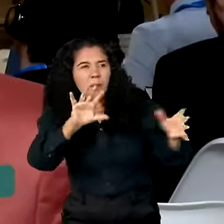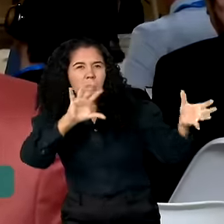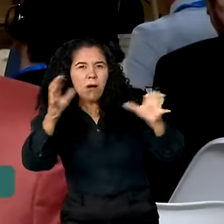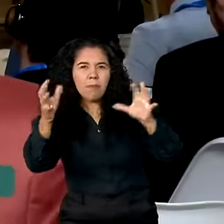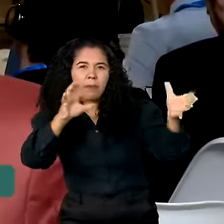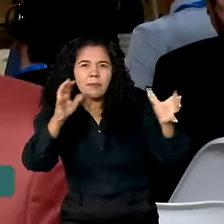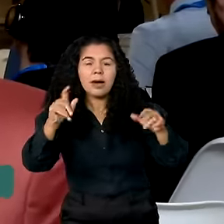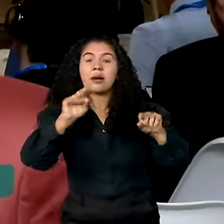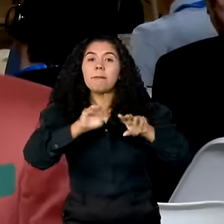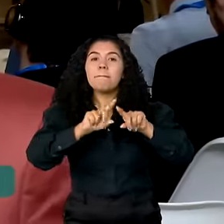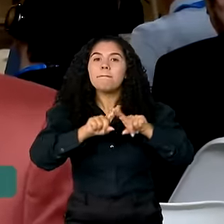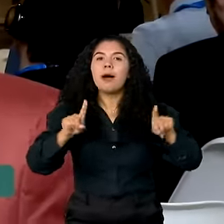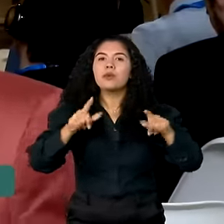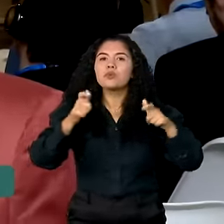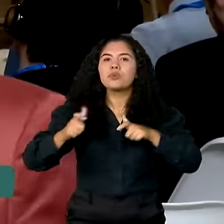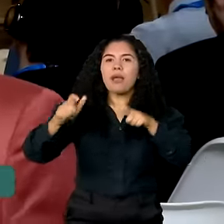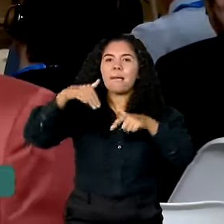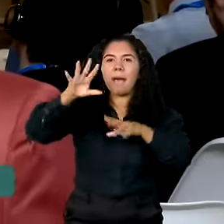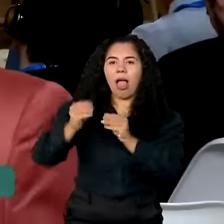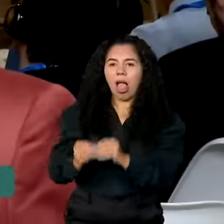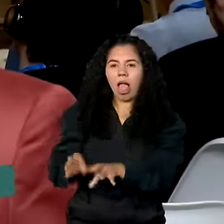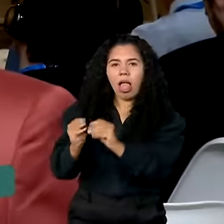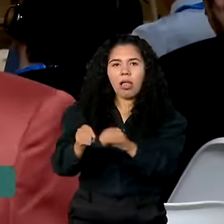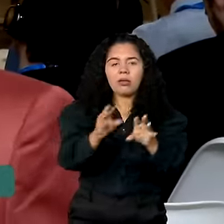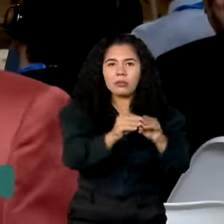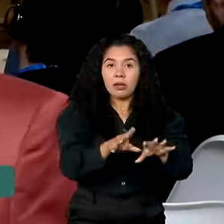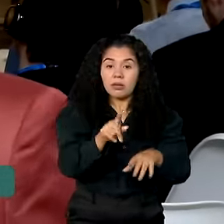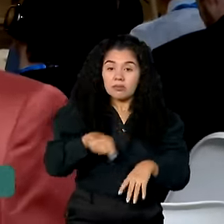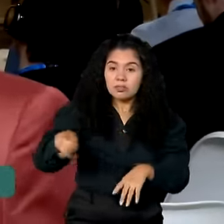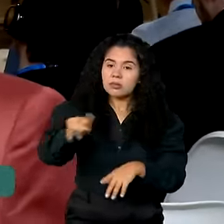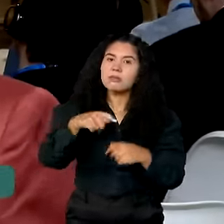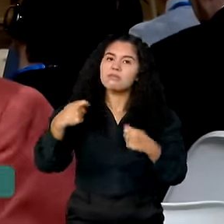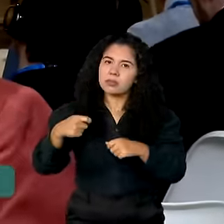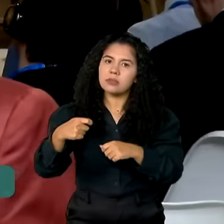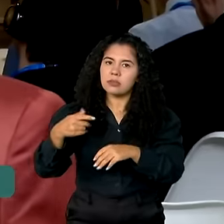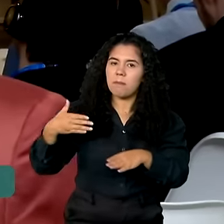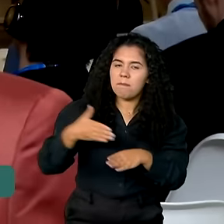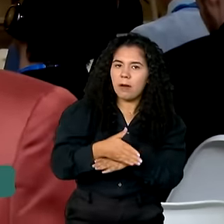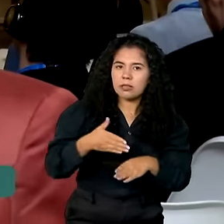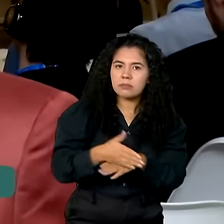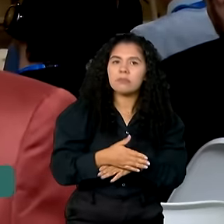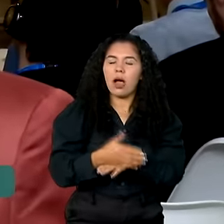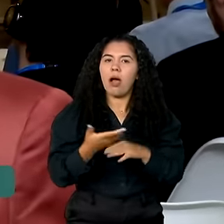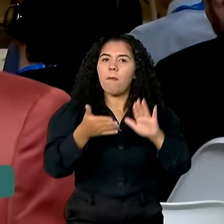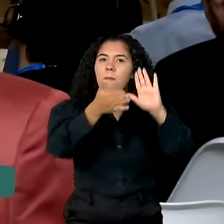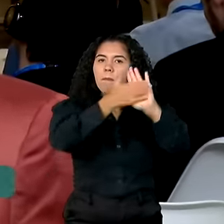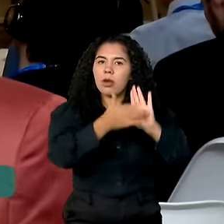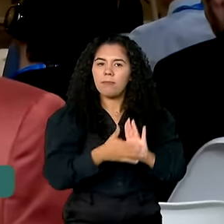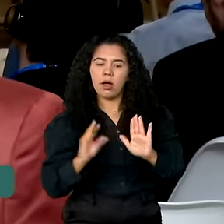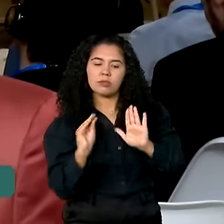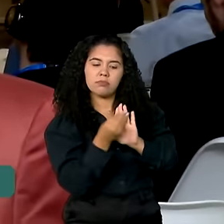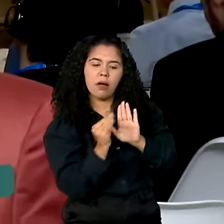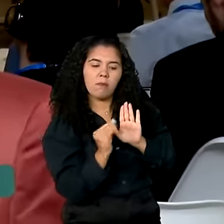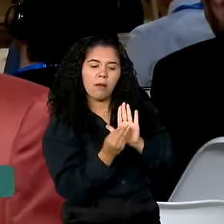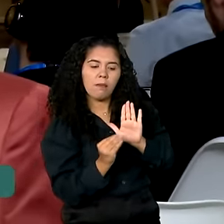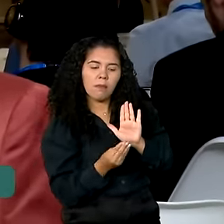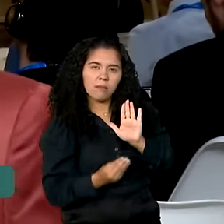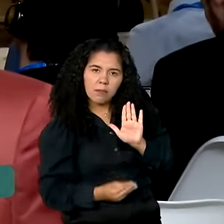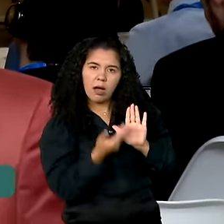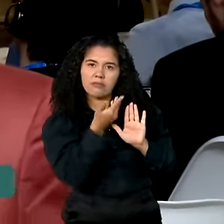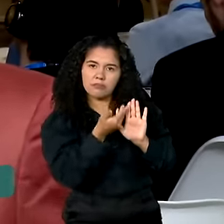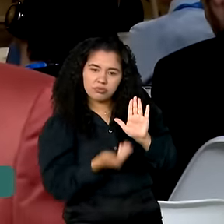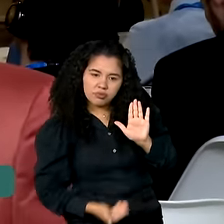mais afetadas, elas estejam de fato nos debates, trazendo suas propostas, né? As soluções, elas existem, são desenvolvidas